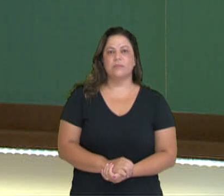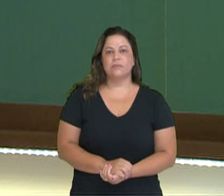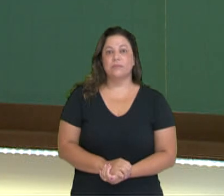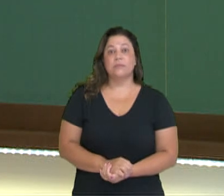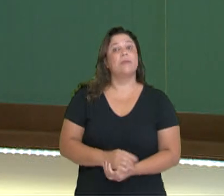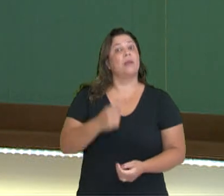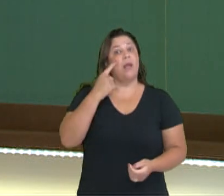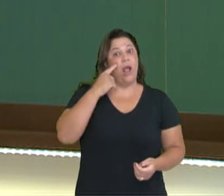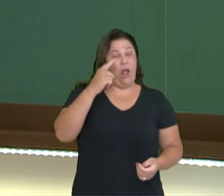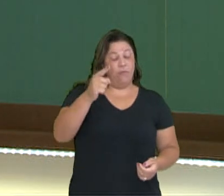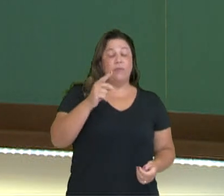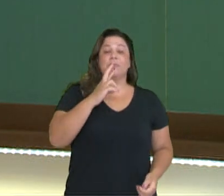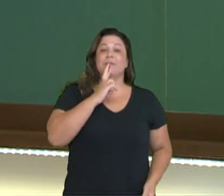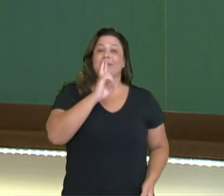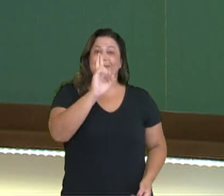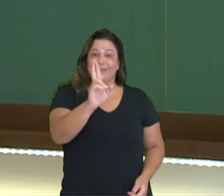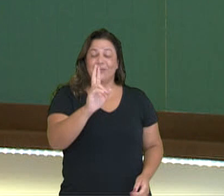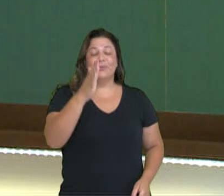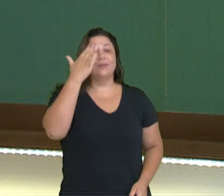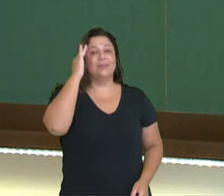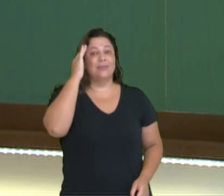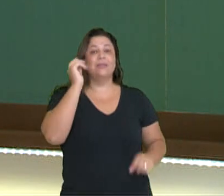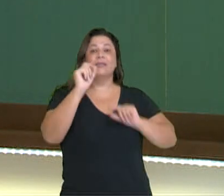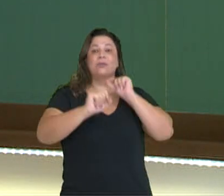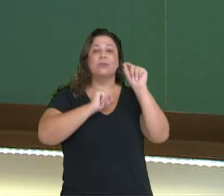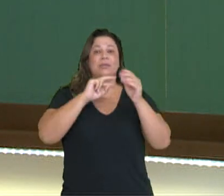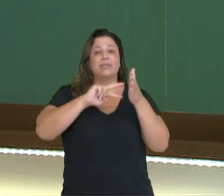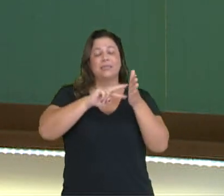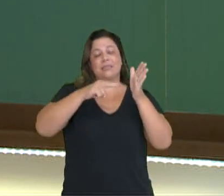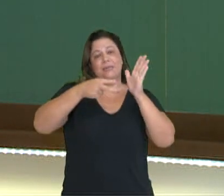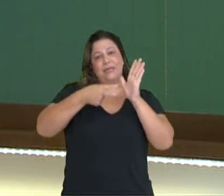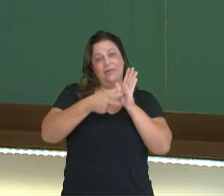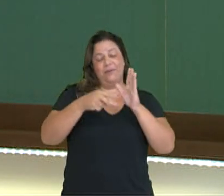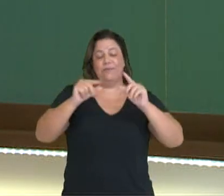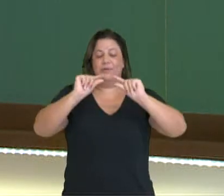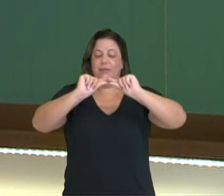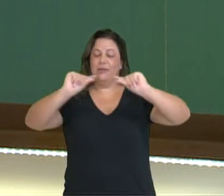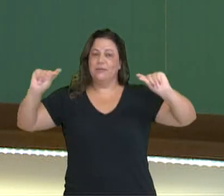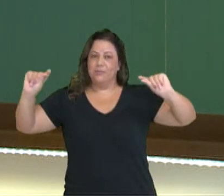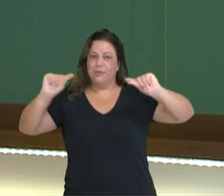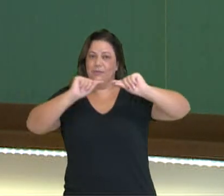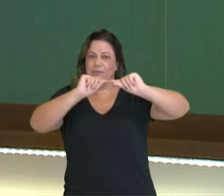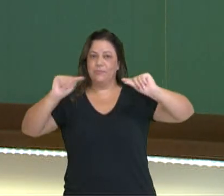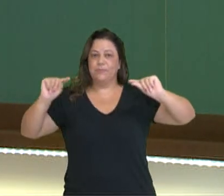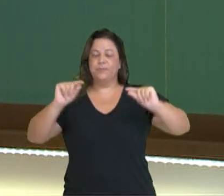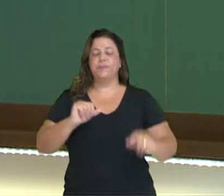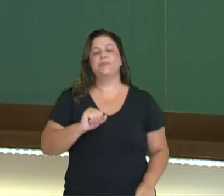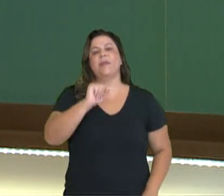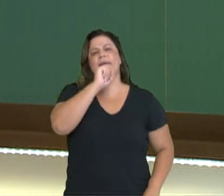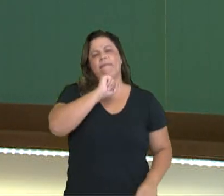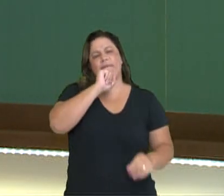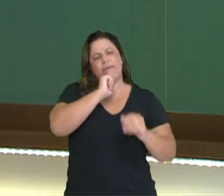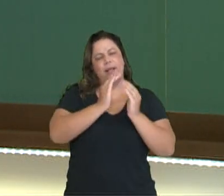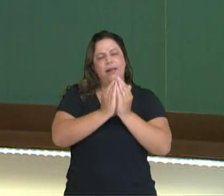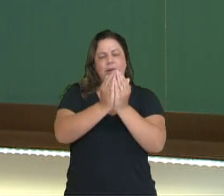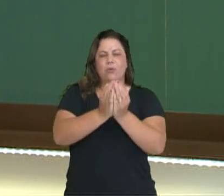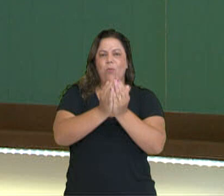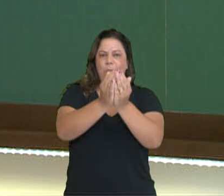Vamos ao gabarito, então. Vamos entender o que significa essa expressão grifada? Num antigo barco de